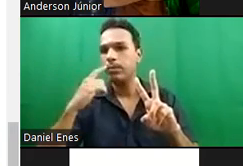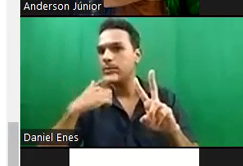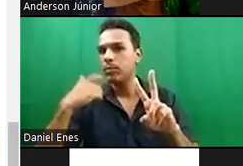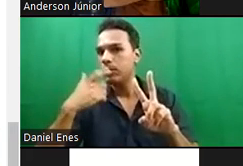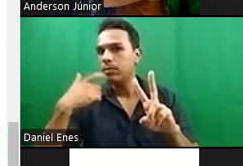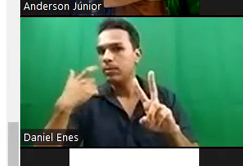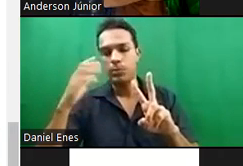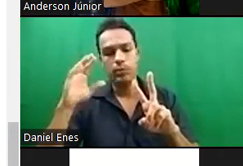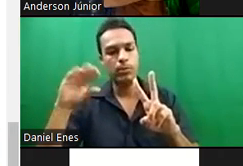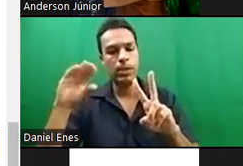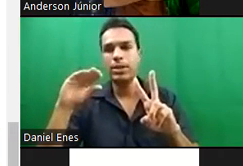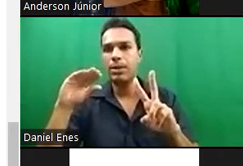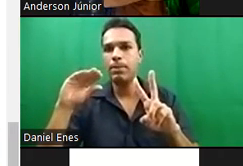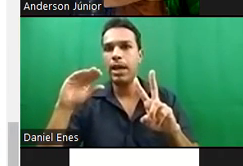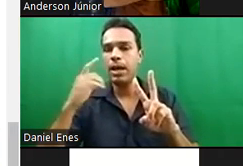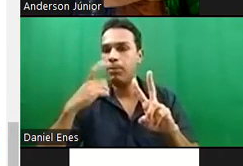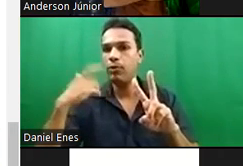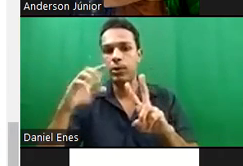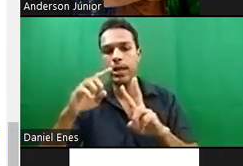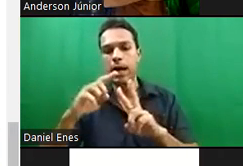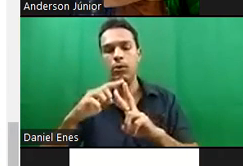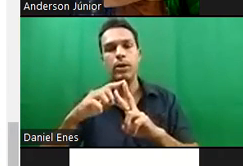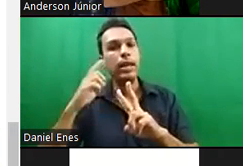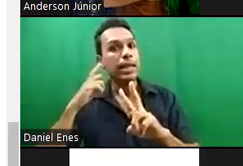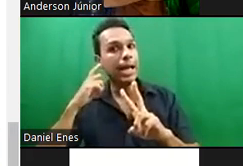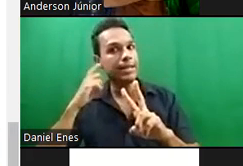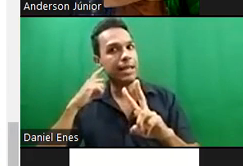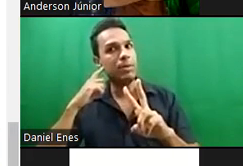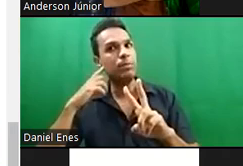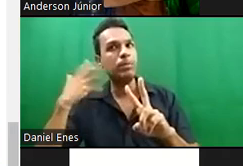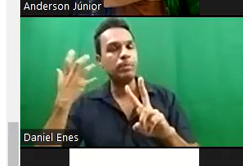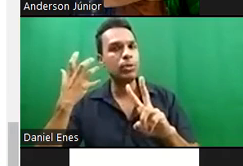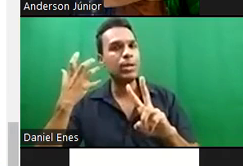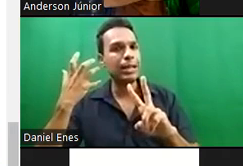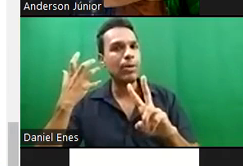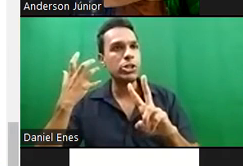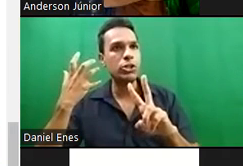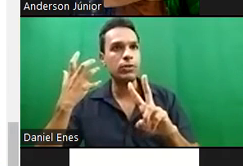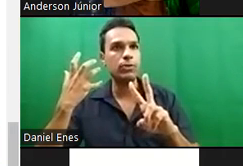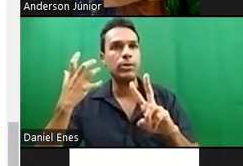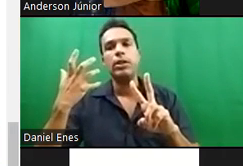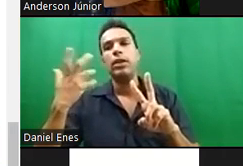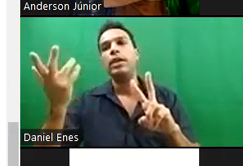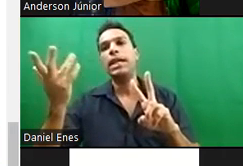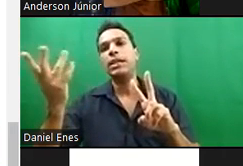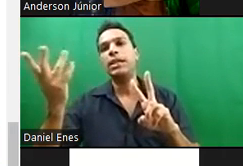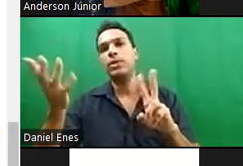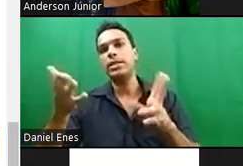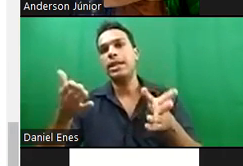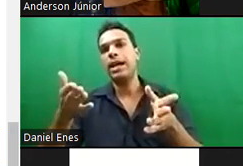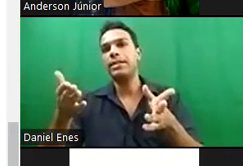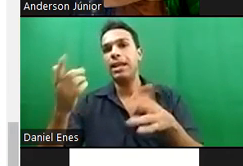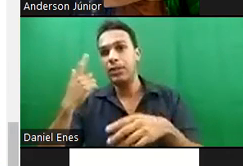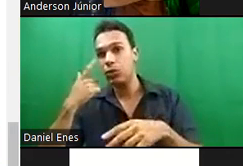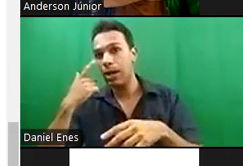comunica por meio por via oral e a recebe pelo canal auditivo. E a língua de